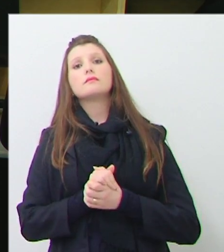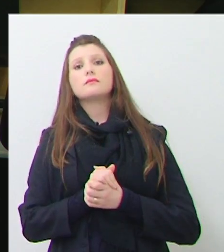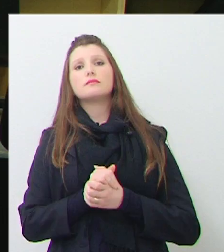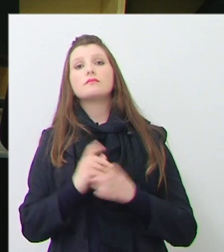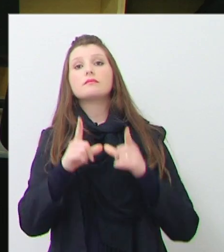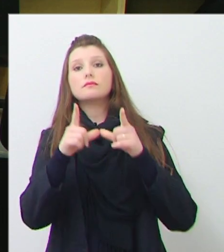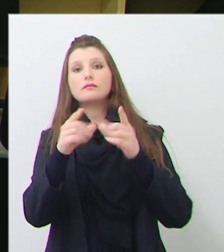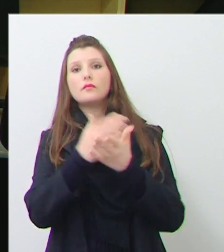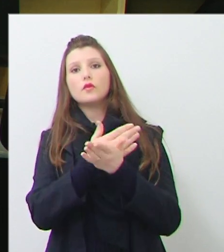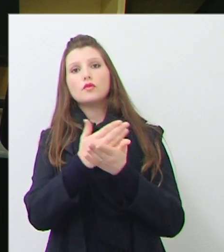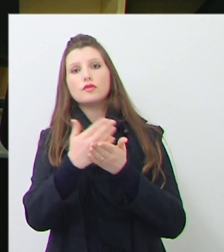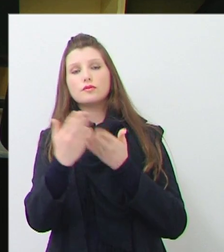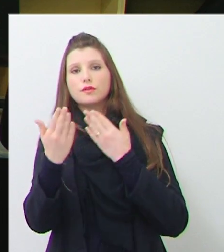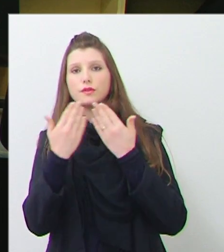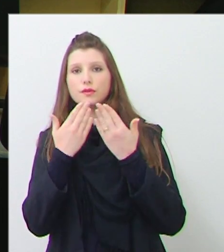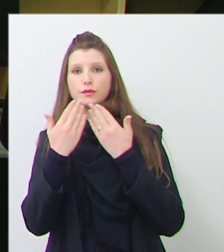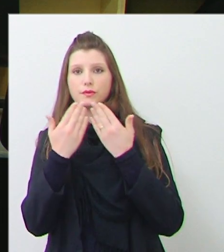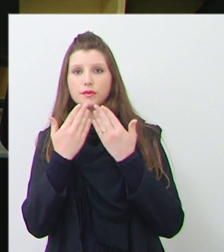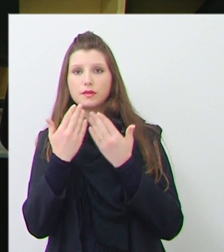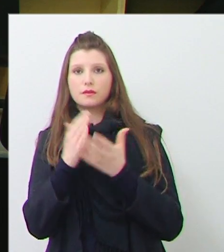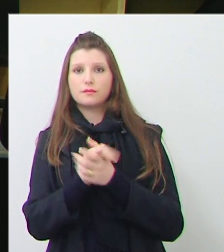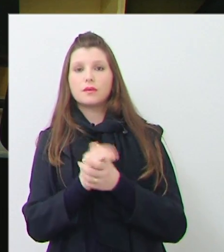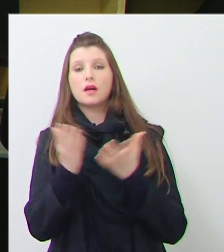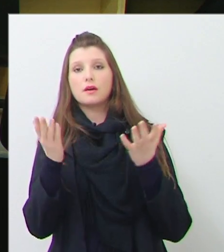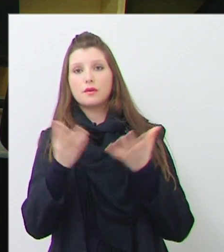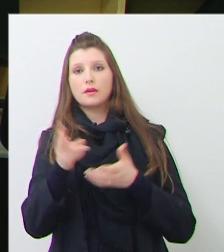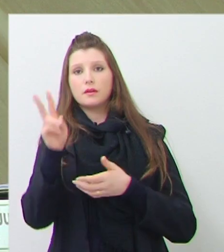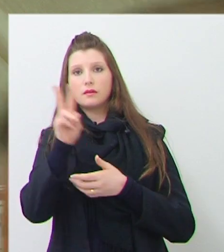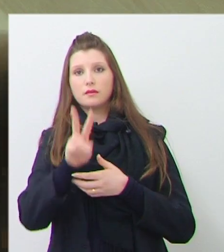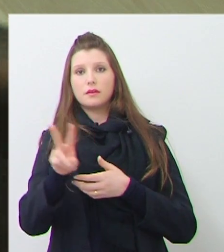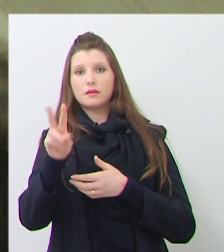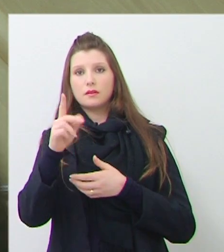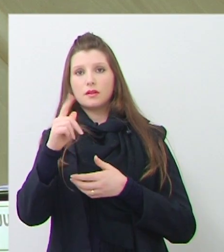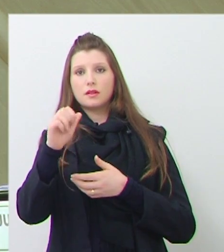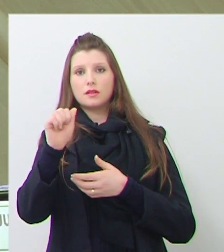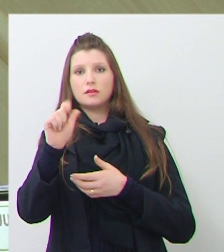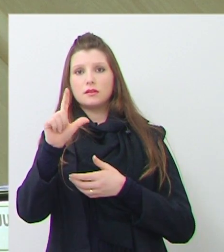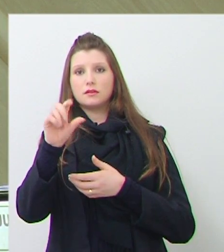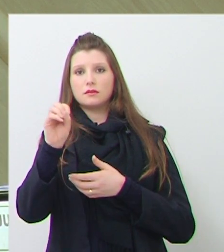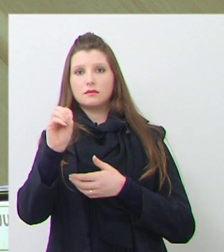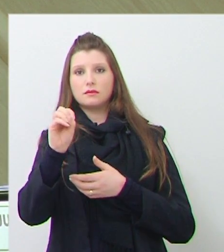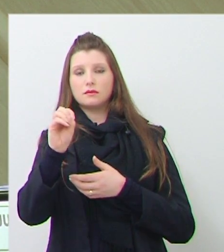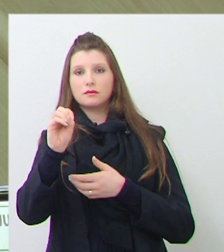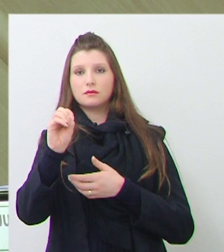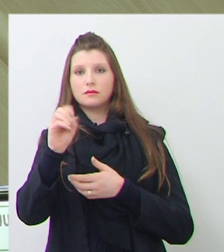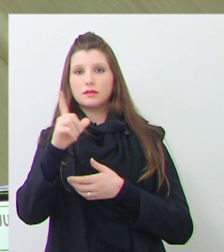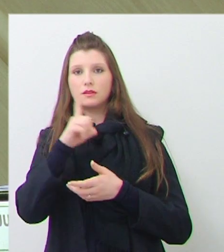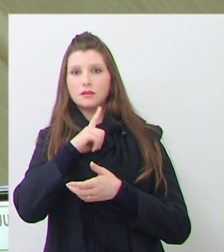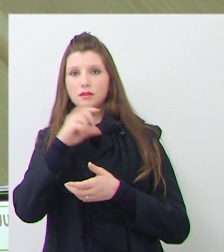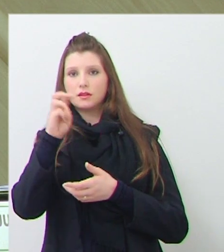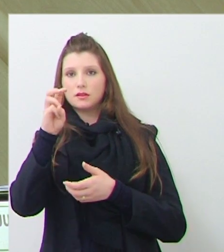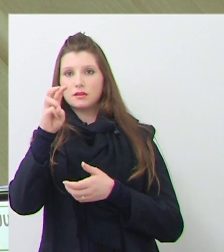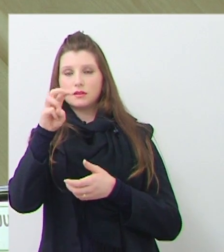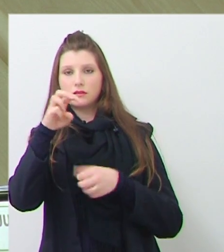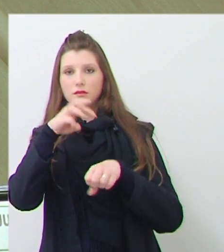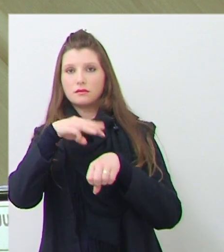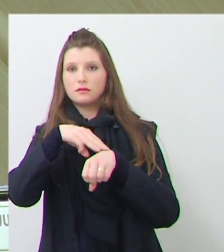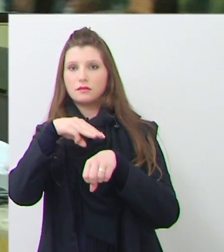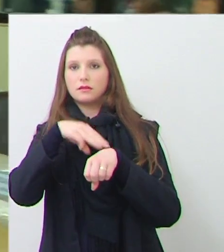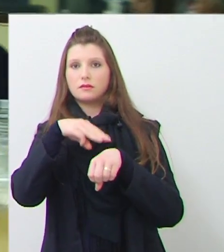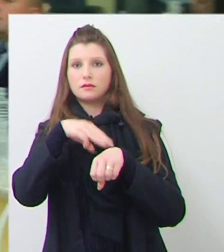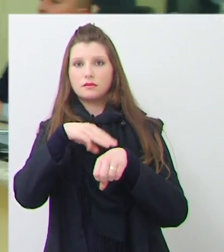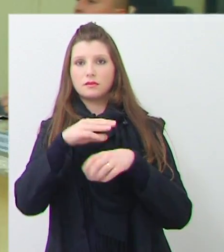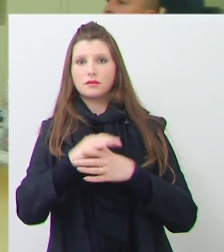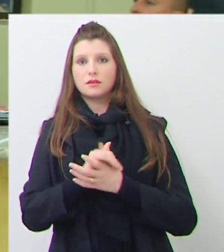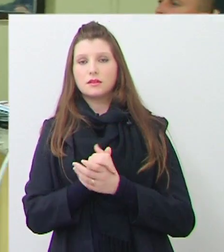O requerimento continua em discussão. Com a palavra o vereador Paulo Ferrarese. Vossa Excelência dispõe de 5 minutos.